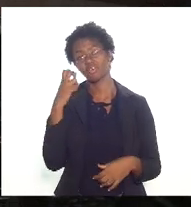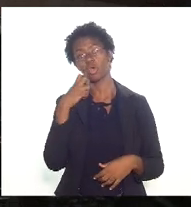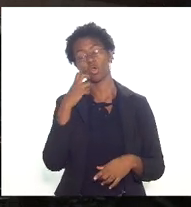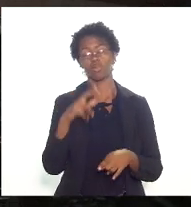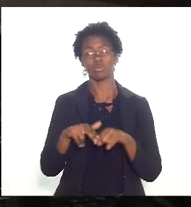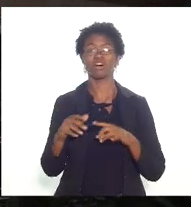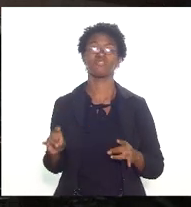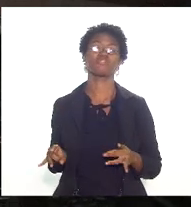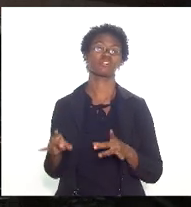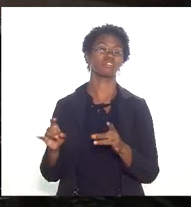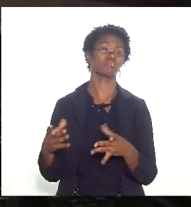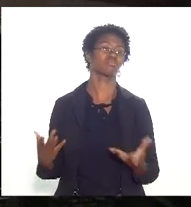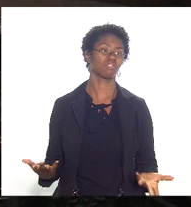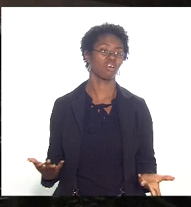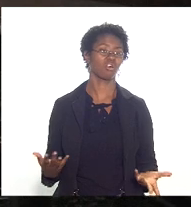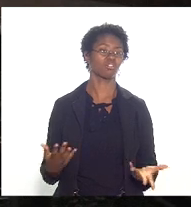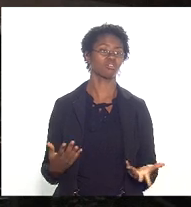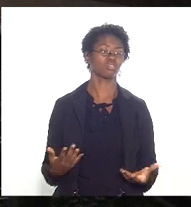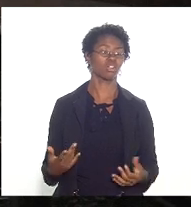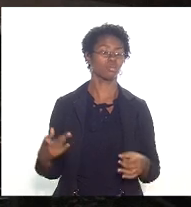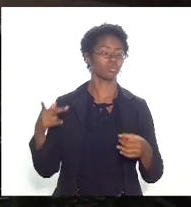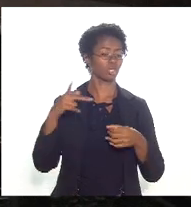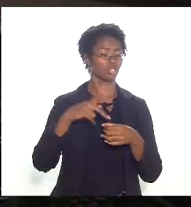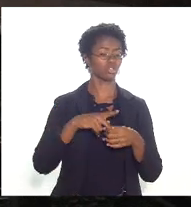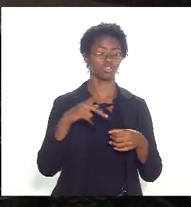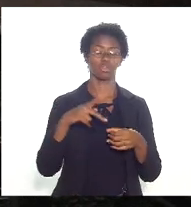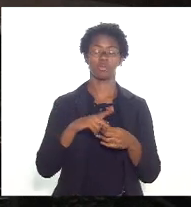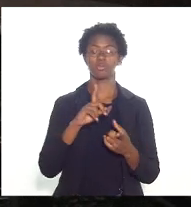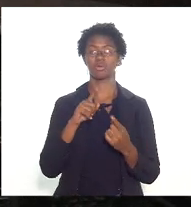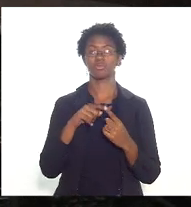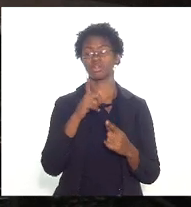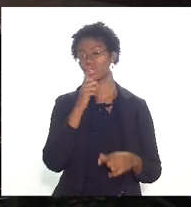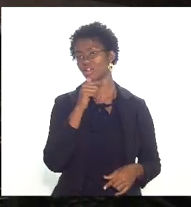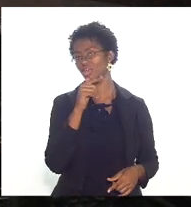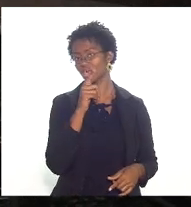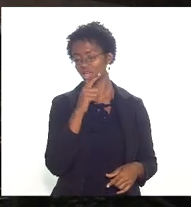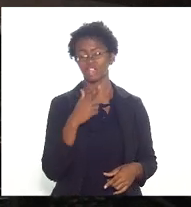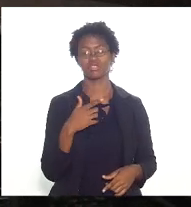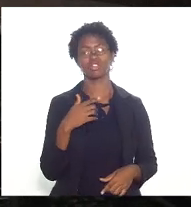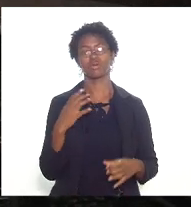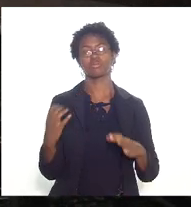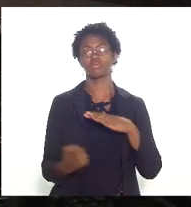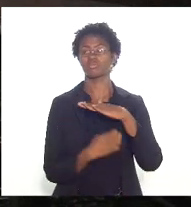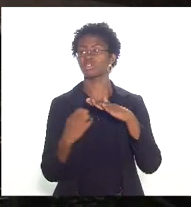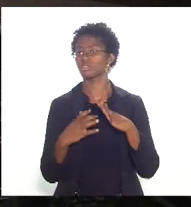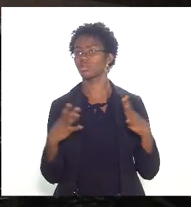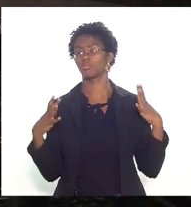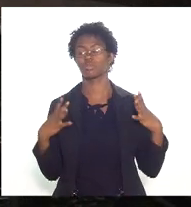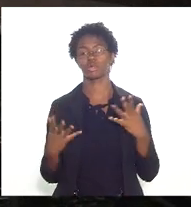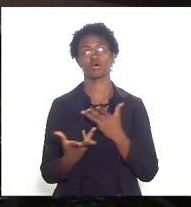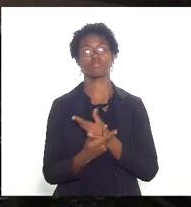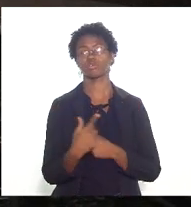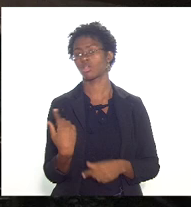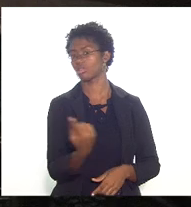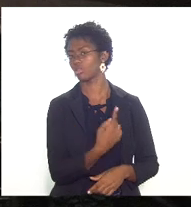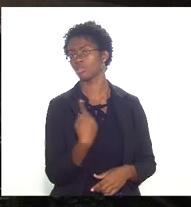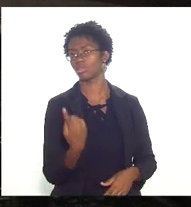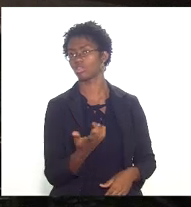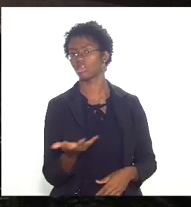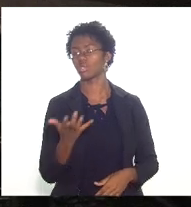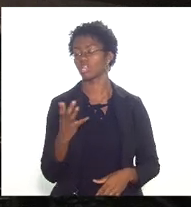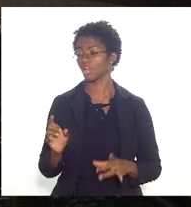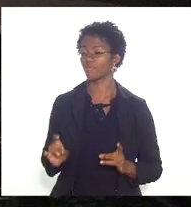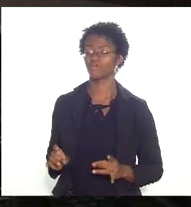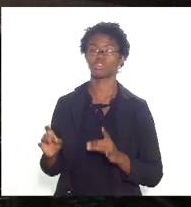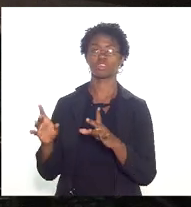presidente da Petrobrás Nossa Petrobras da água do nosso Estado que é uma empresa muito lucrativa ele tá querendo botar como troféu nesse